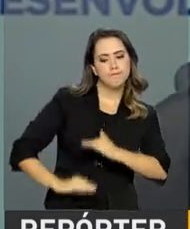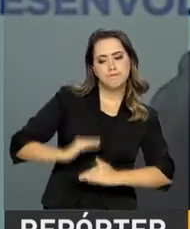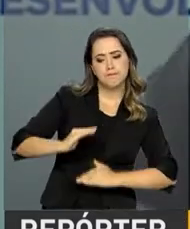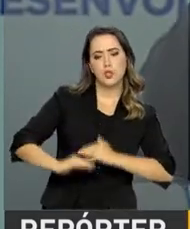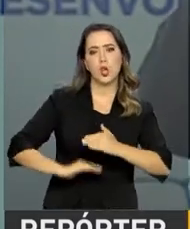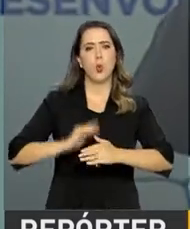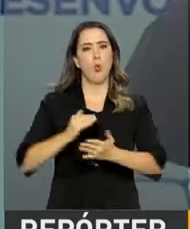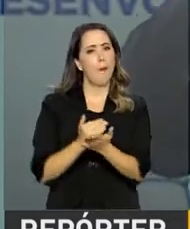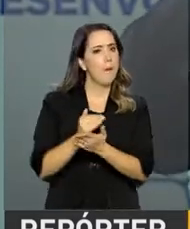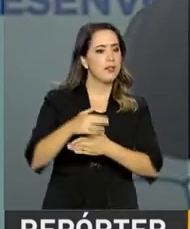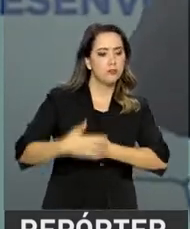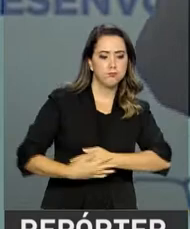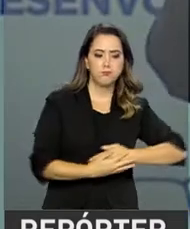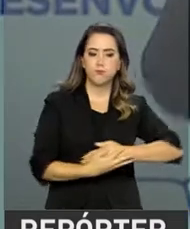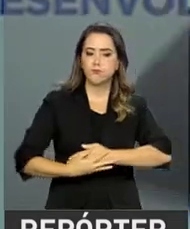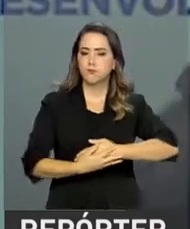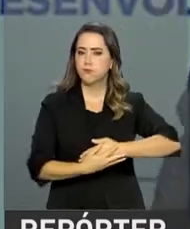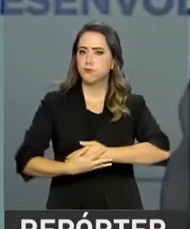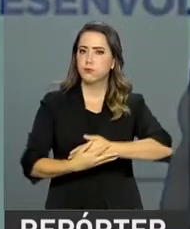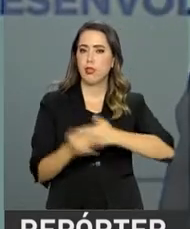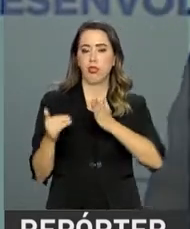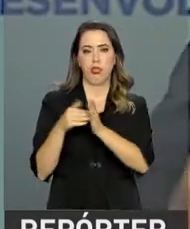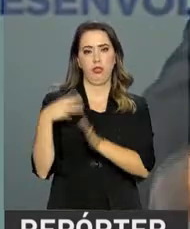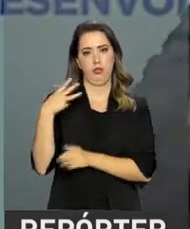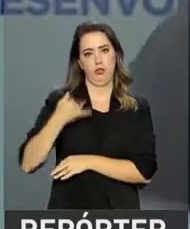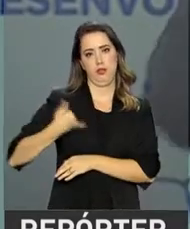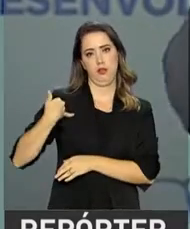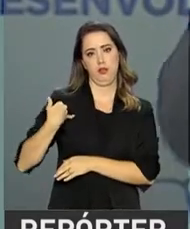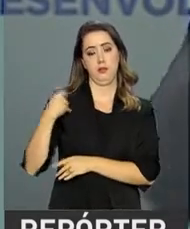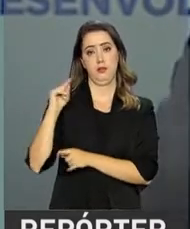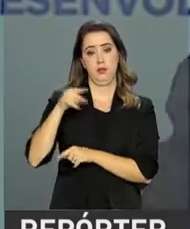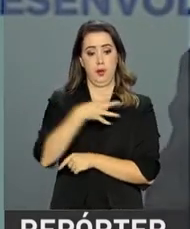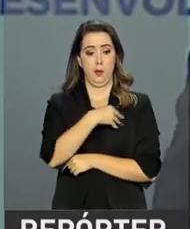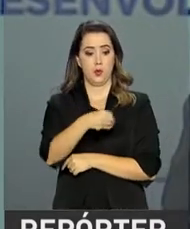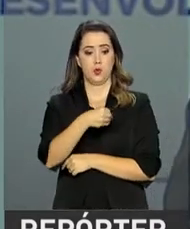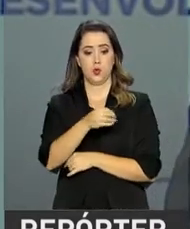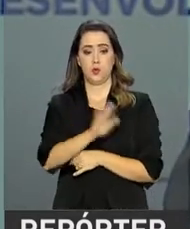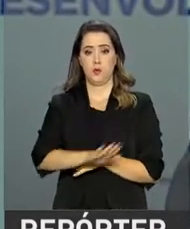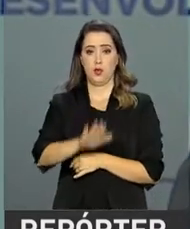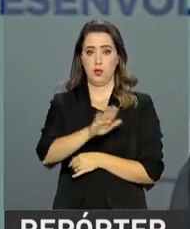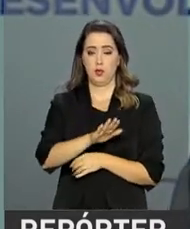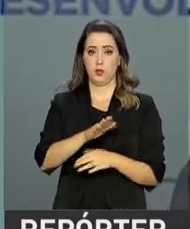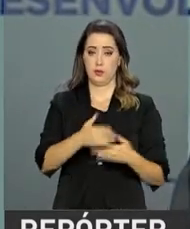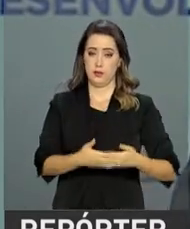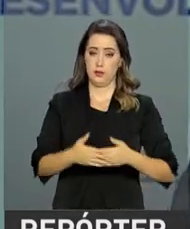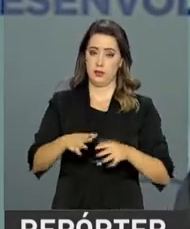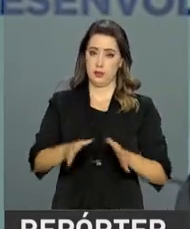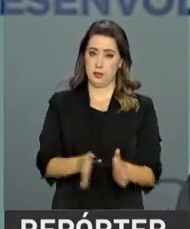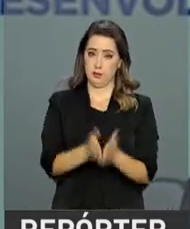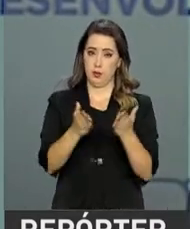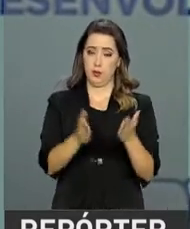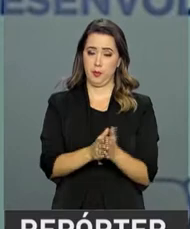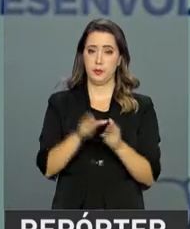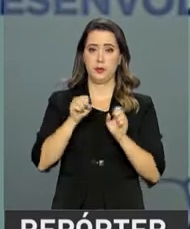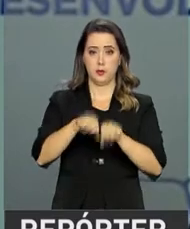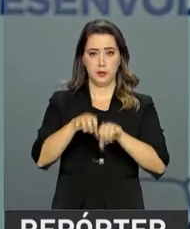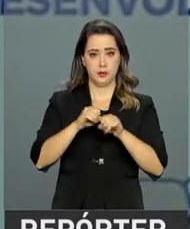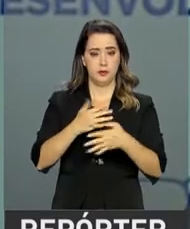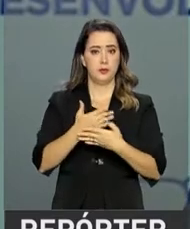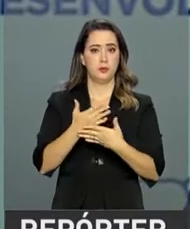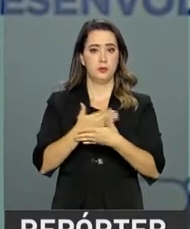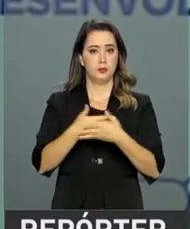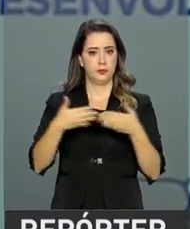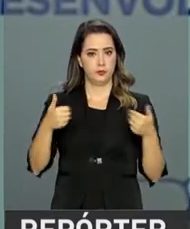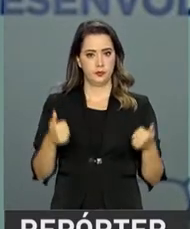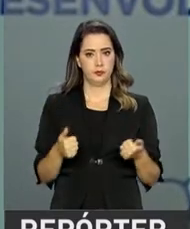que é transformador que vai fazer com que os filhos das famílias mais pobres têm uma educação melhor tenho acesso têm os seus